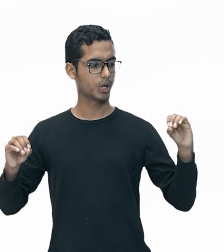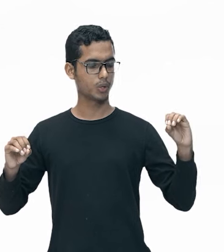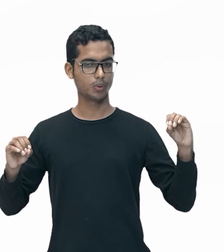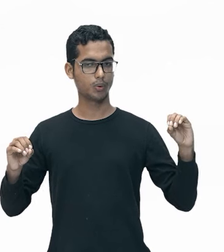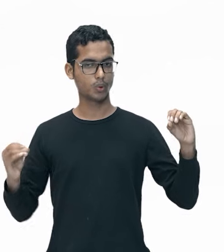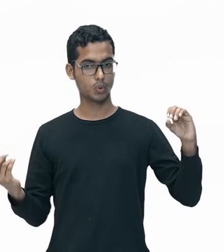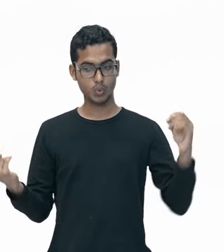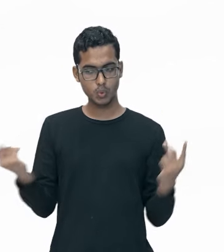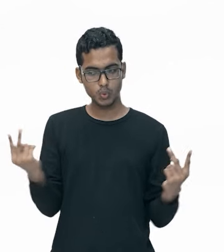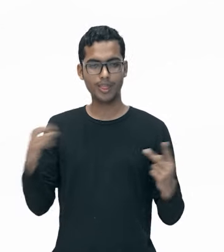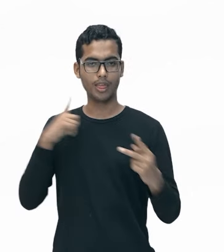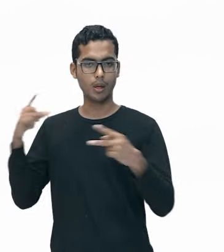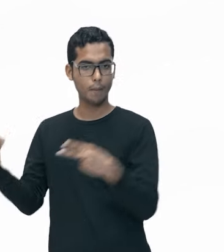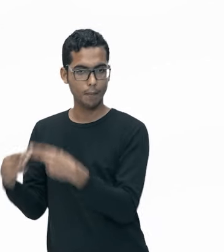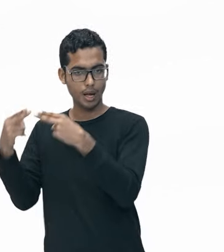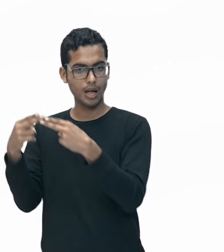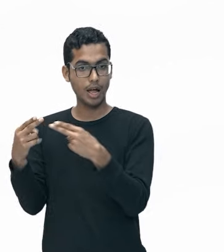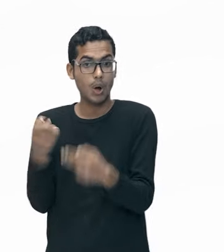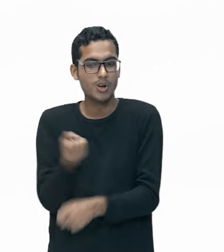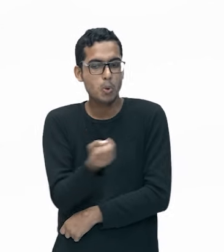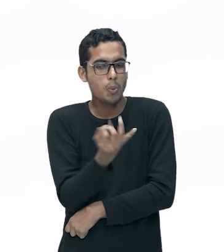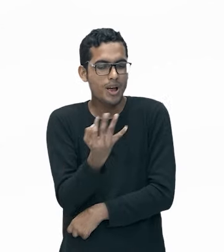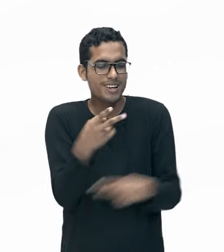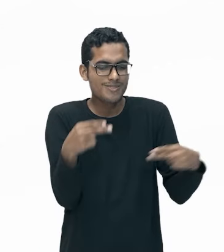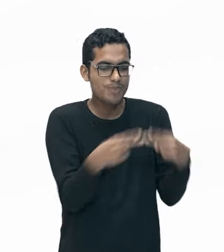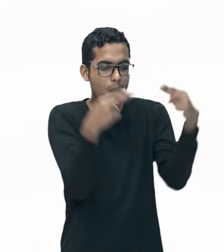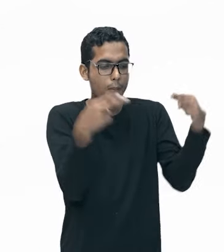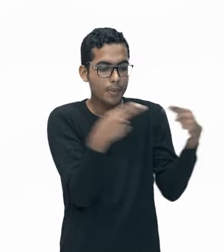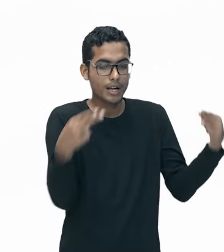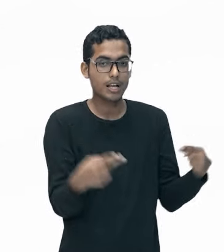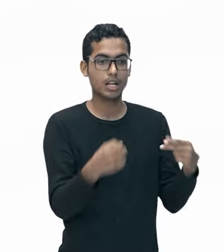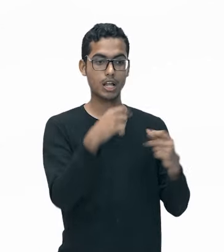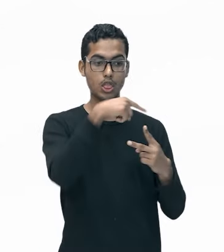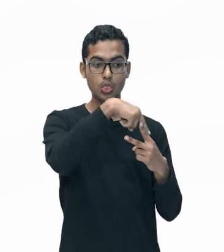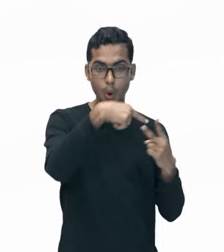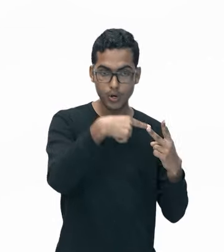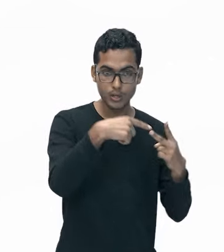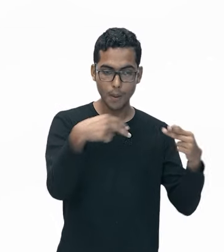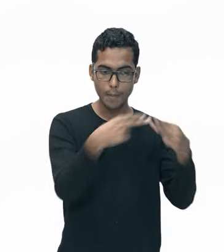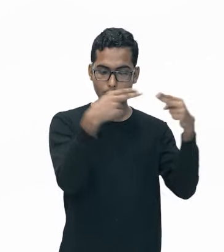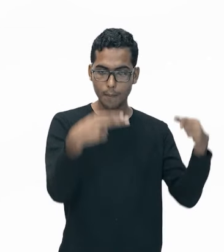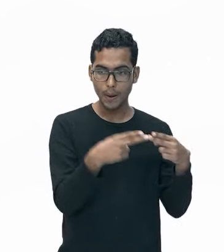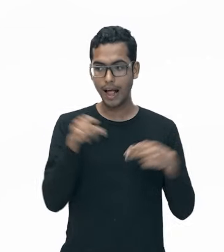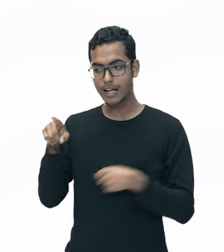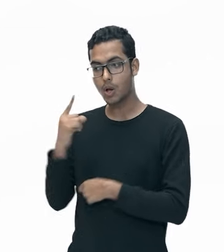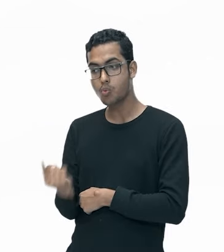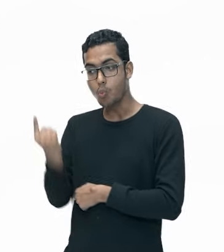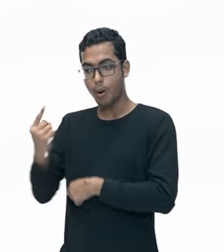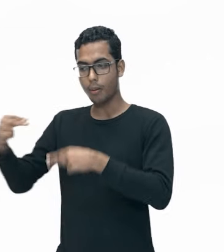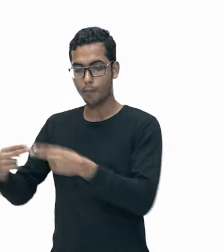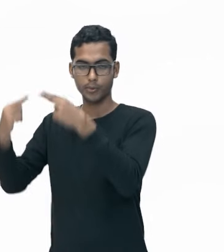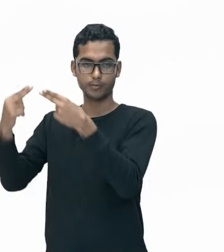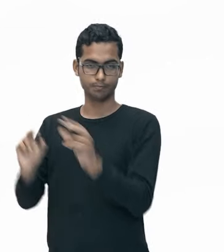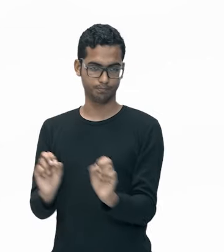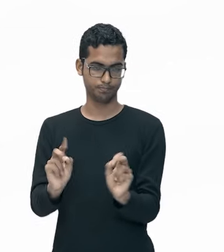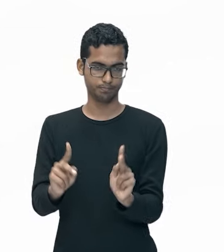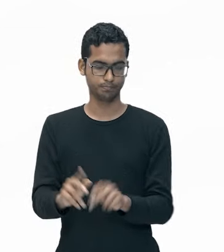é a quantidade de ligação que vai diferenciar se é só uma é o seno se são duas é o